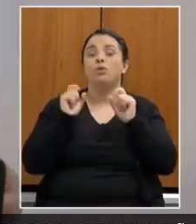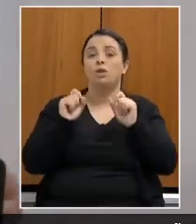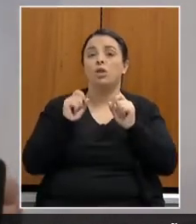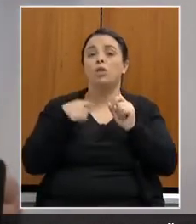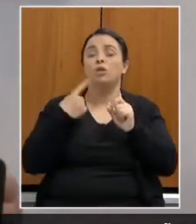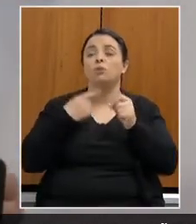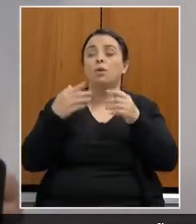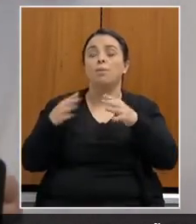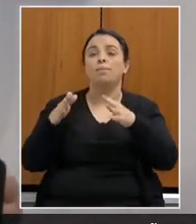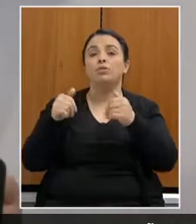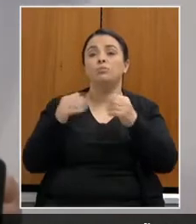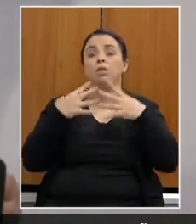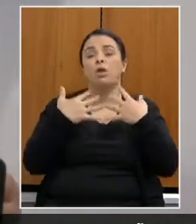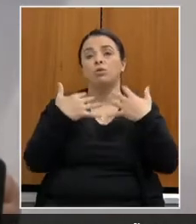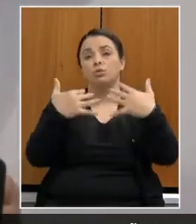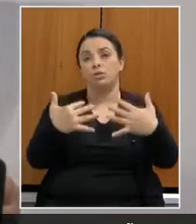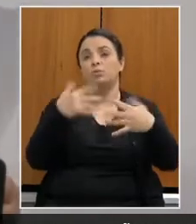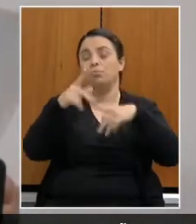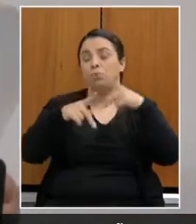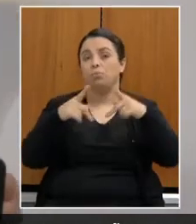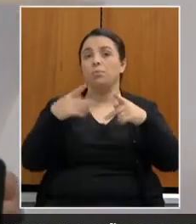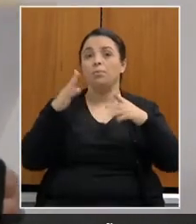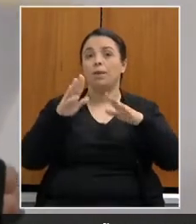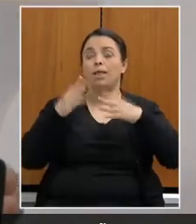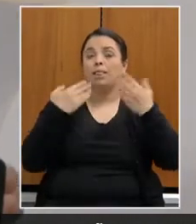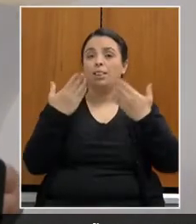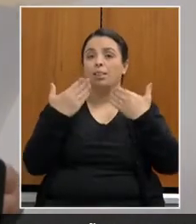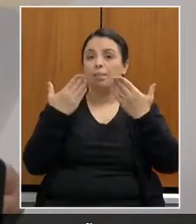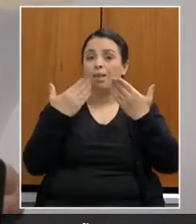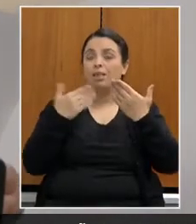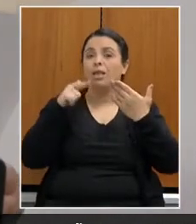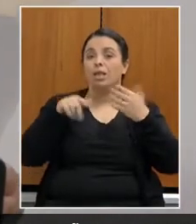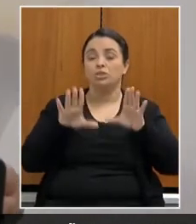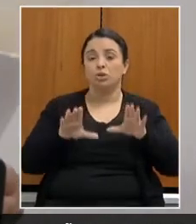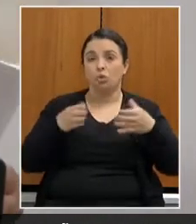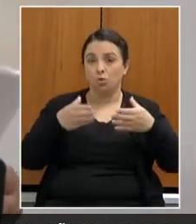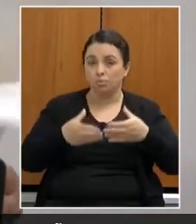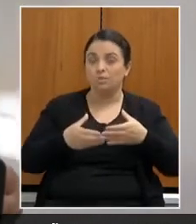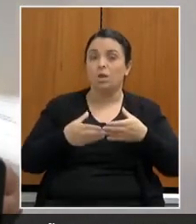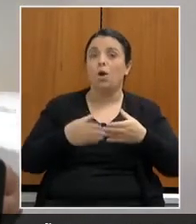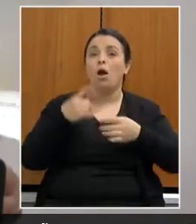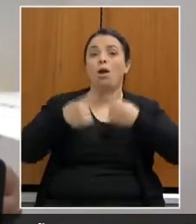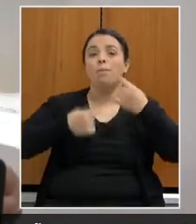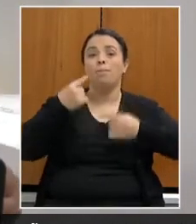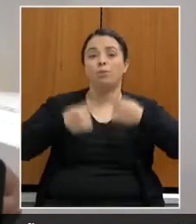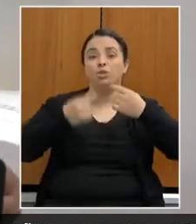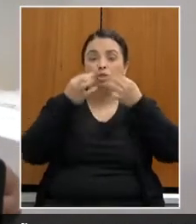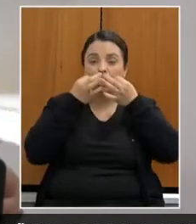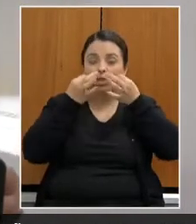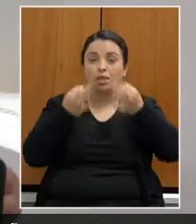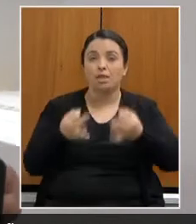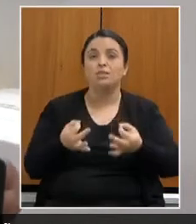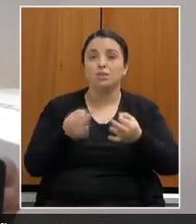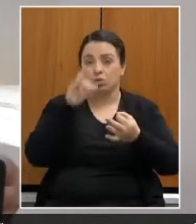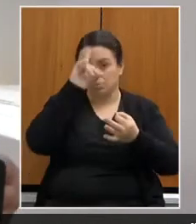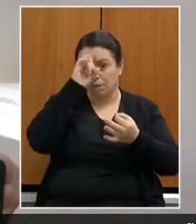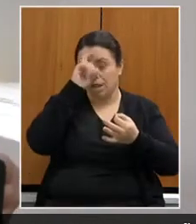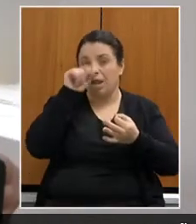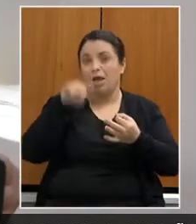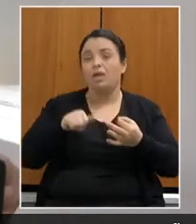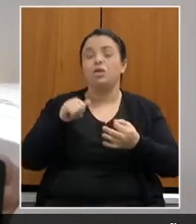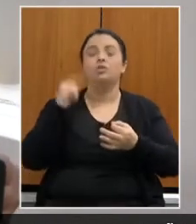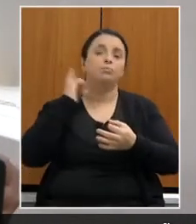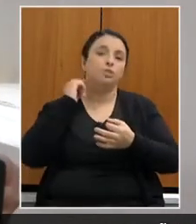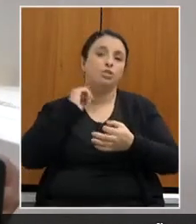realizada a audiência pública para debater nesta comissão a nova política de atenção hospitalar do Estado de Minas Gerais, Valora Minas, com a